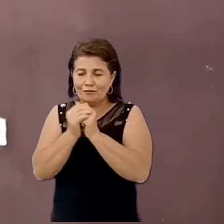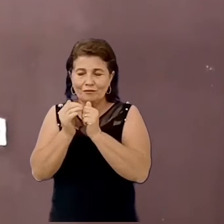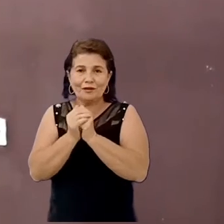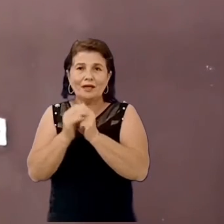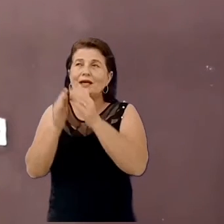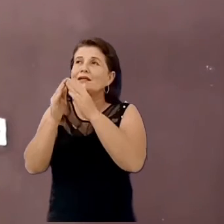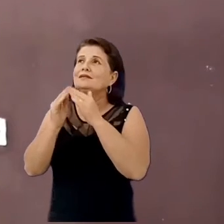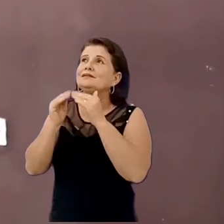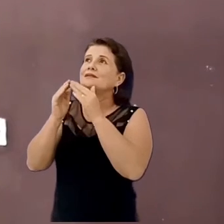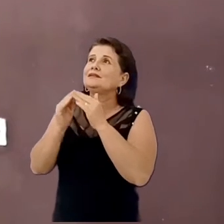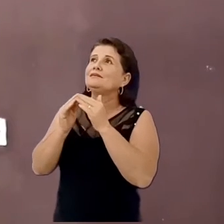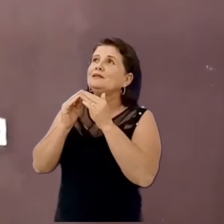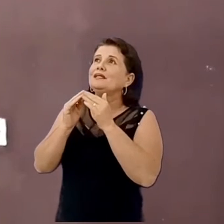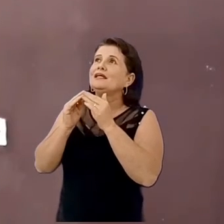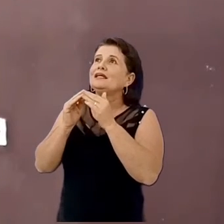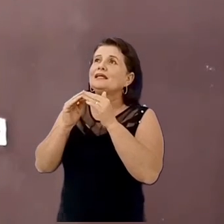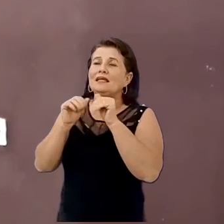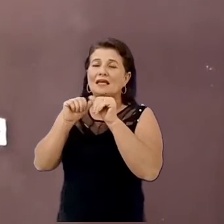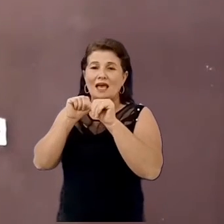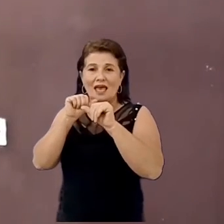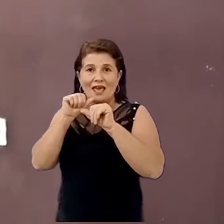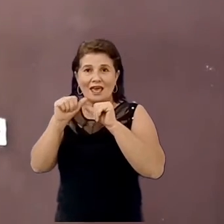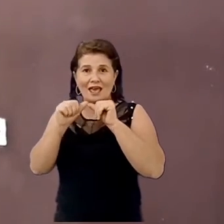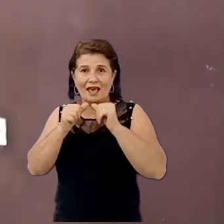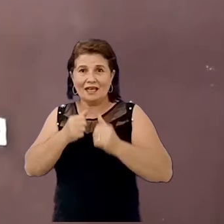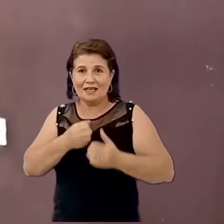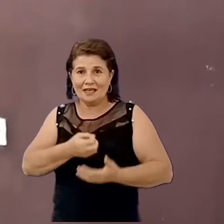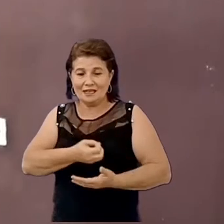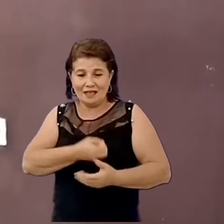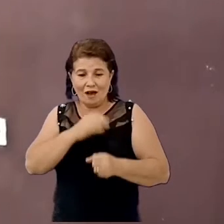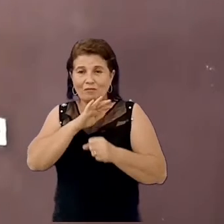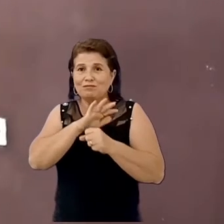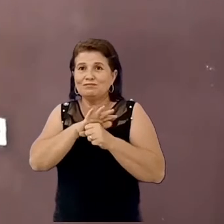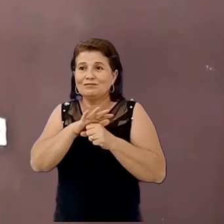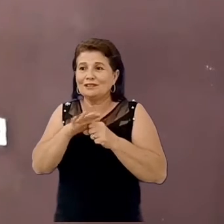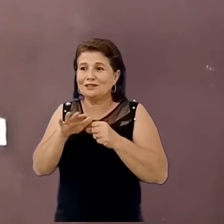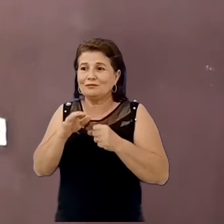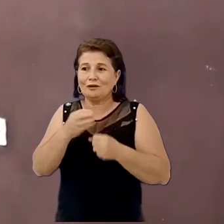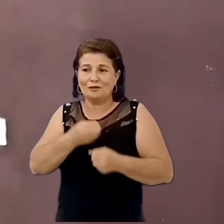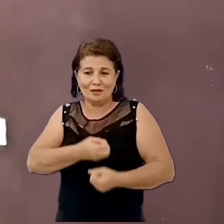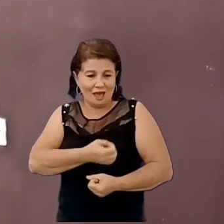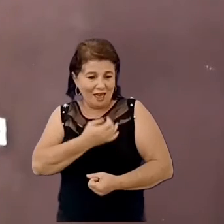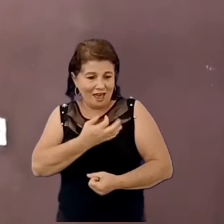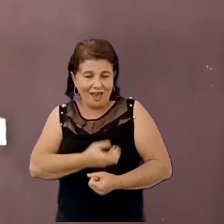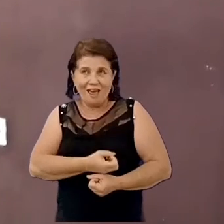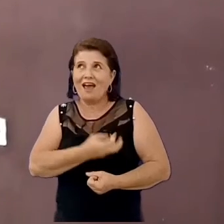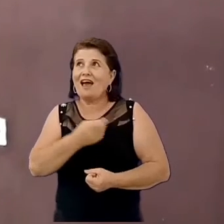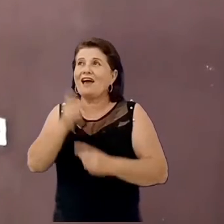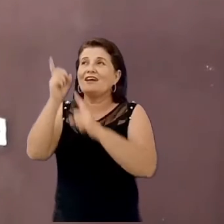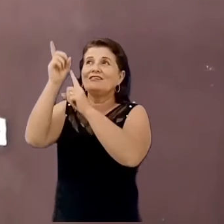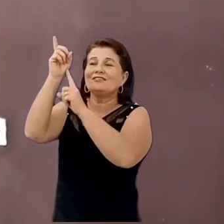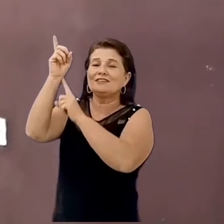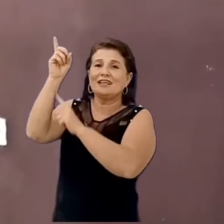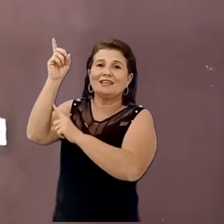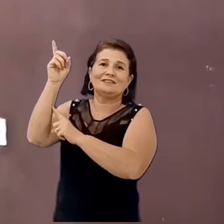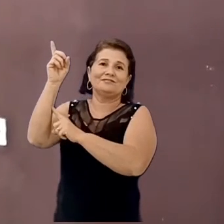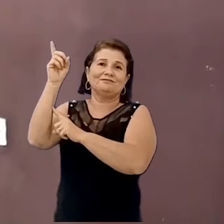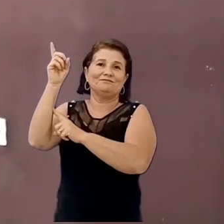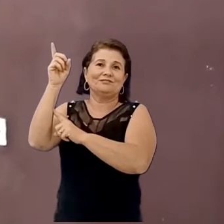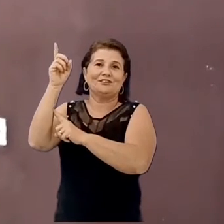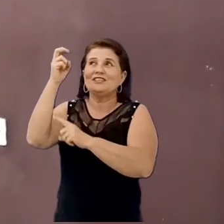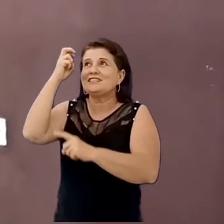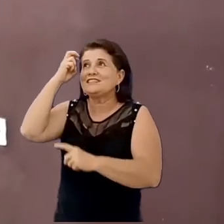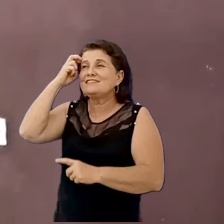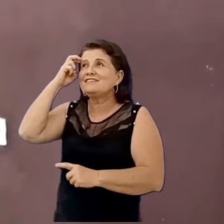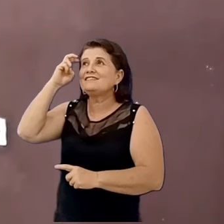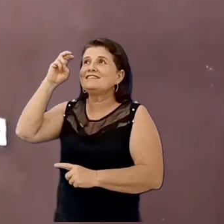que transbordem de pleno conhecimento da vontade de Deus, em toda